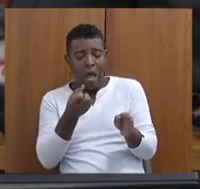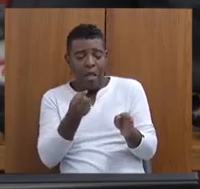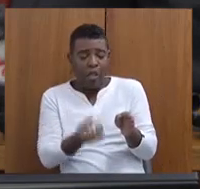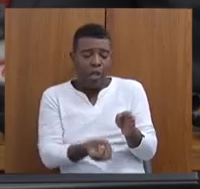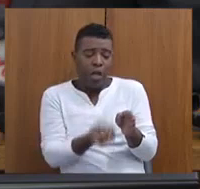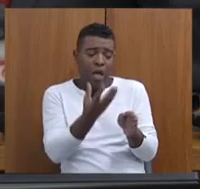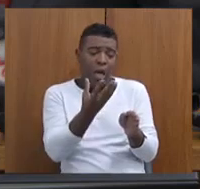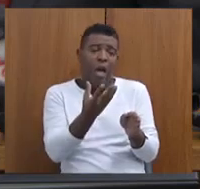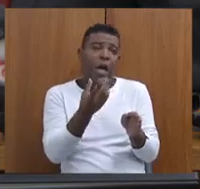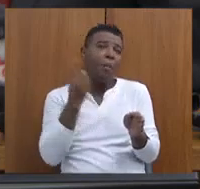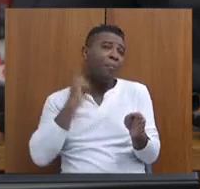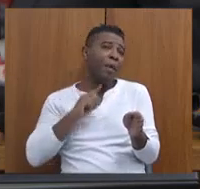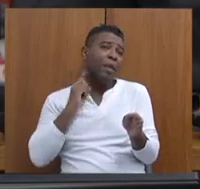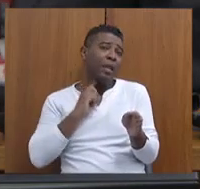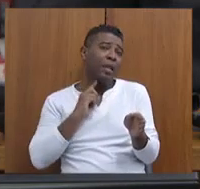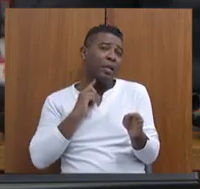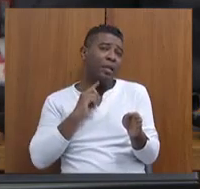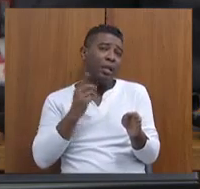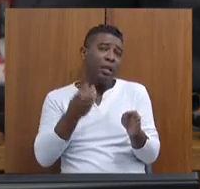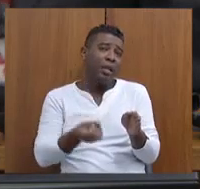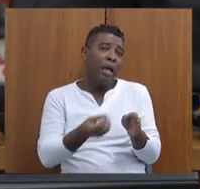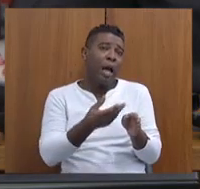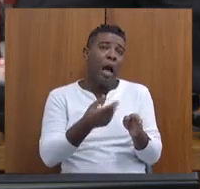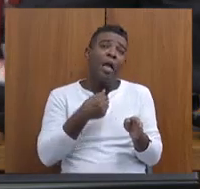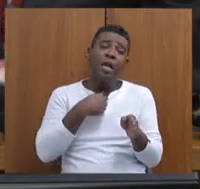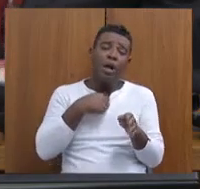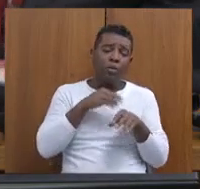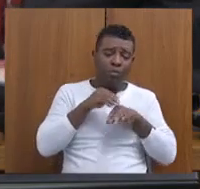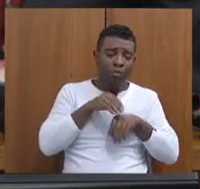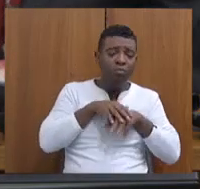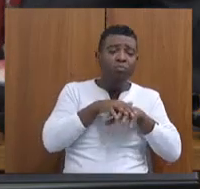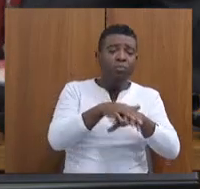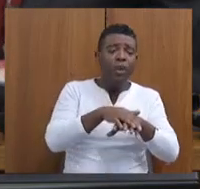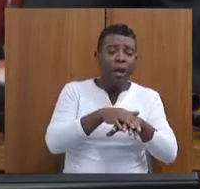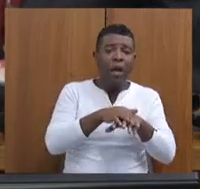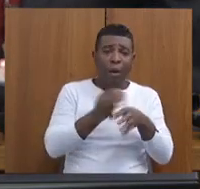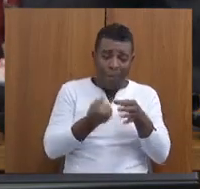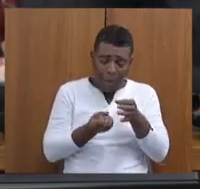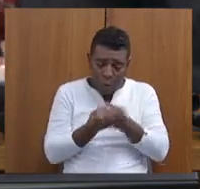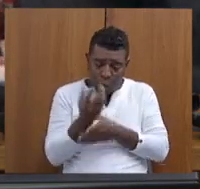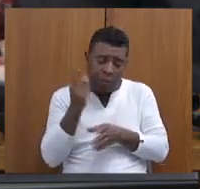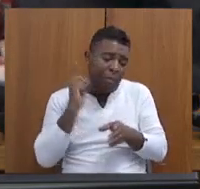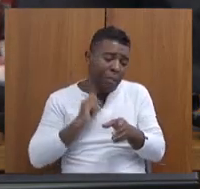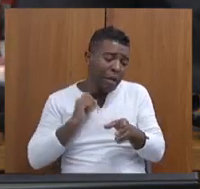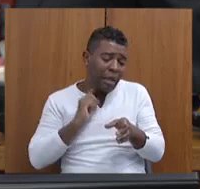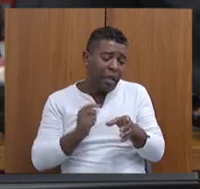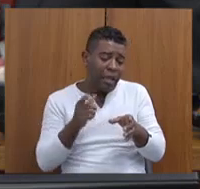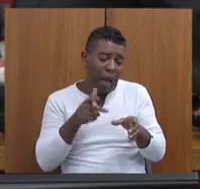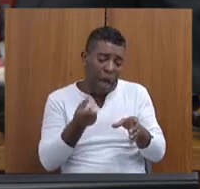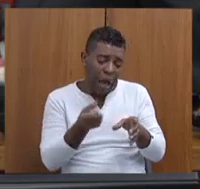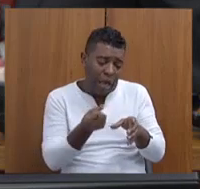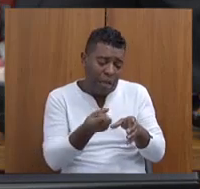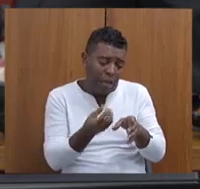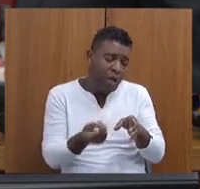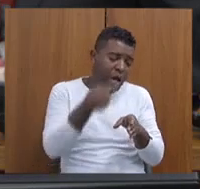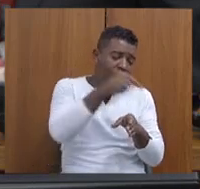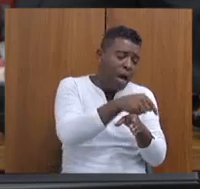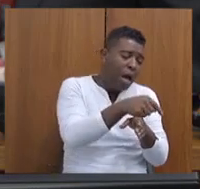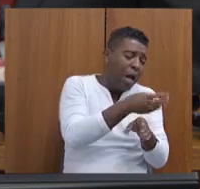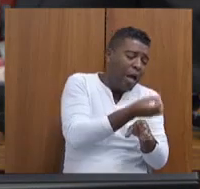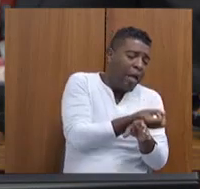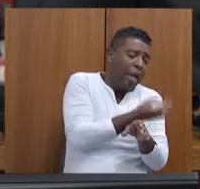ser cobrar 4% de 100 MS de alguma coisa que é 17% de nada que nós produzimos o queijo